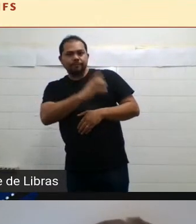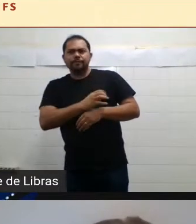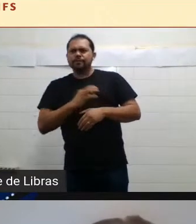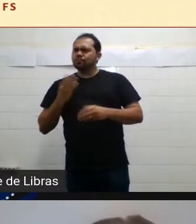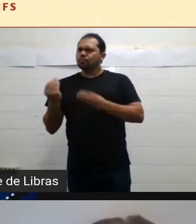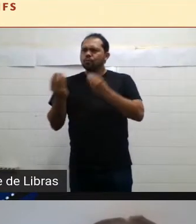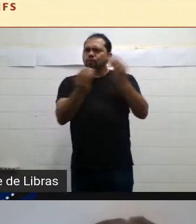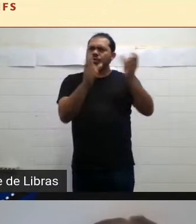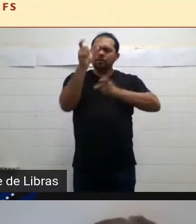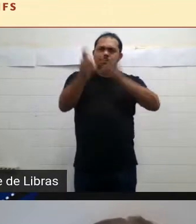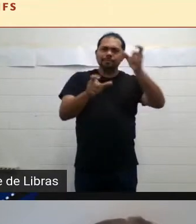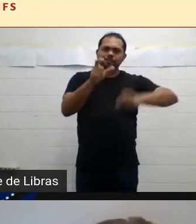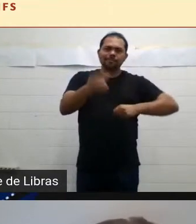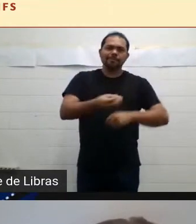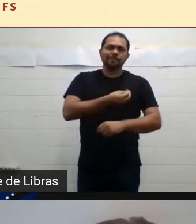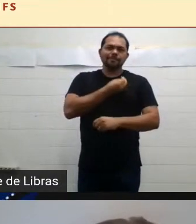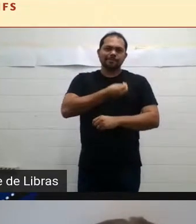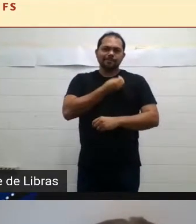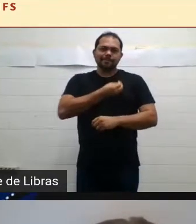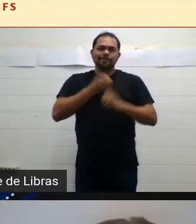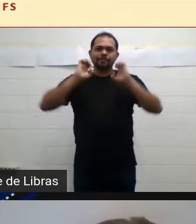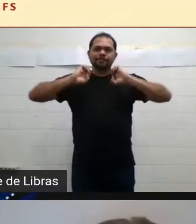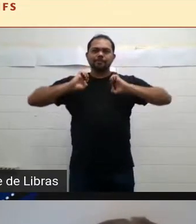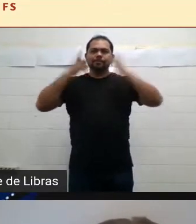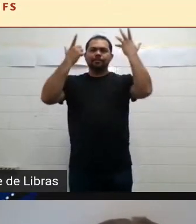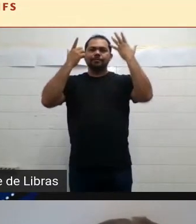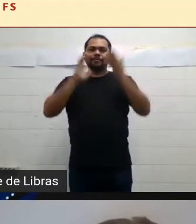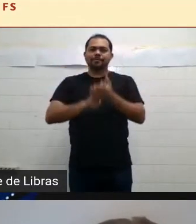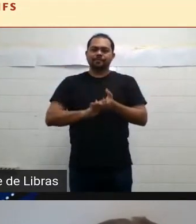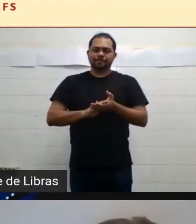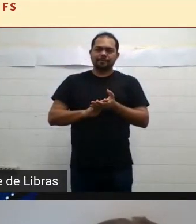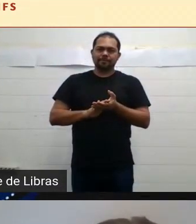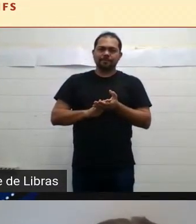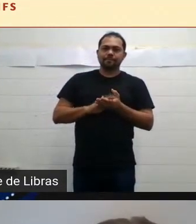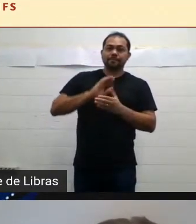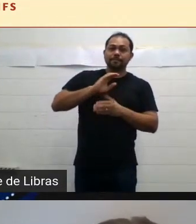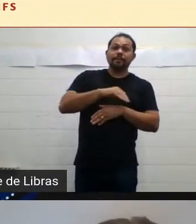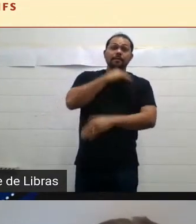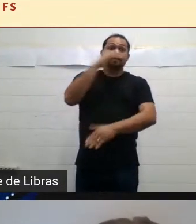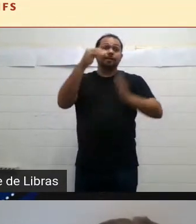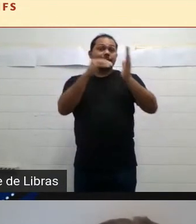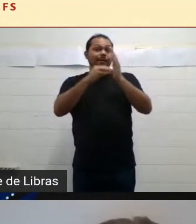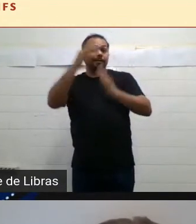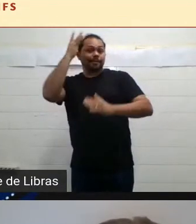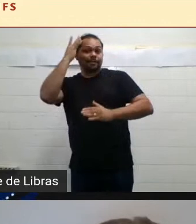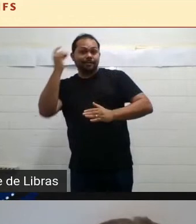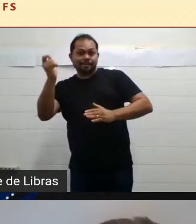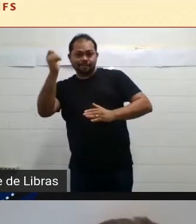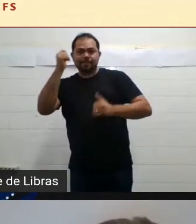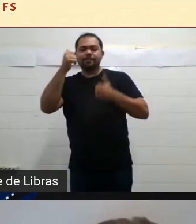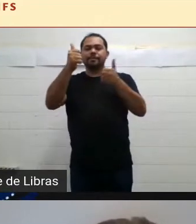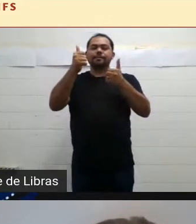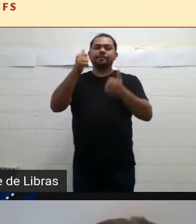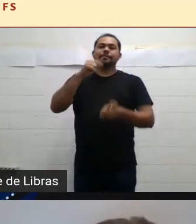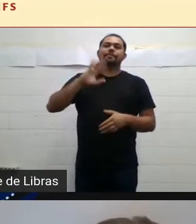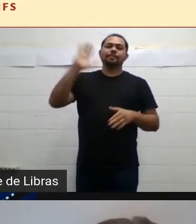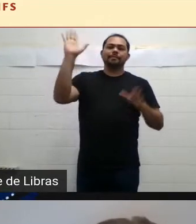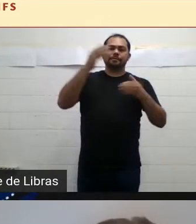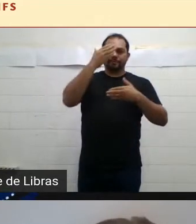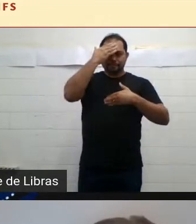e prestigiando o nosso evento. E aguardamos todos amanhã, na continuação do último dia do evento. Muito obrigada.